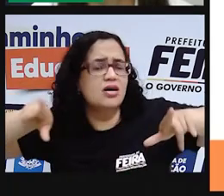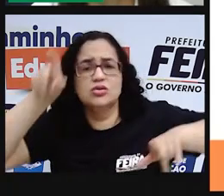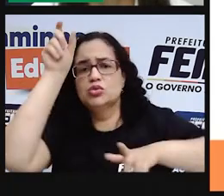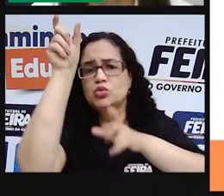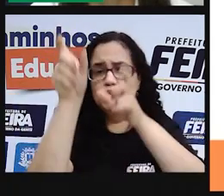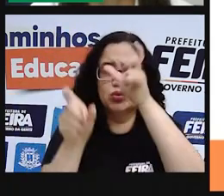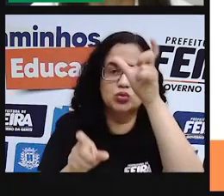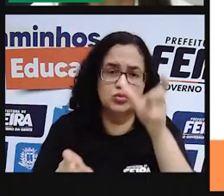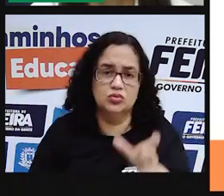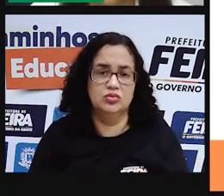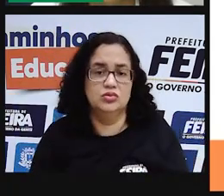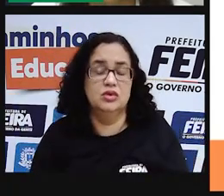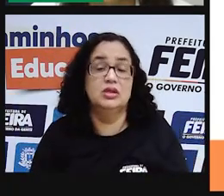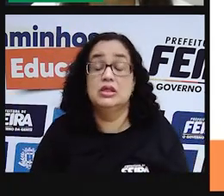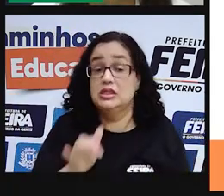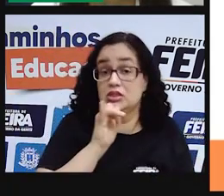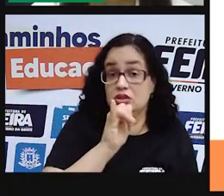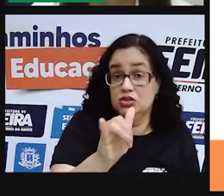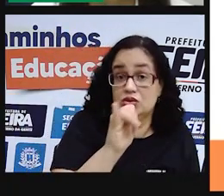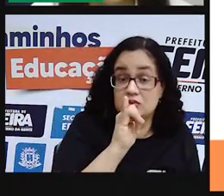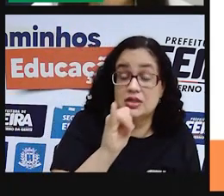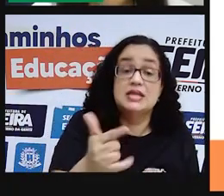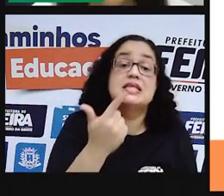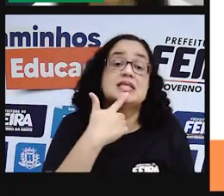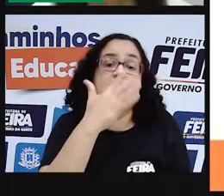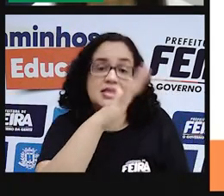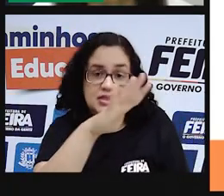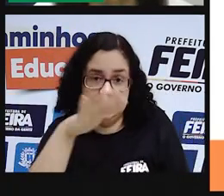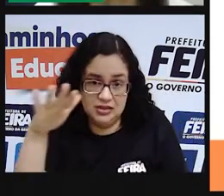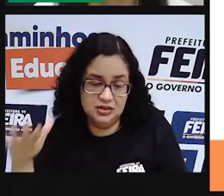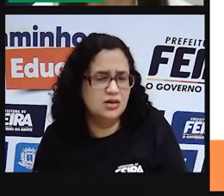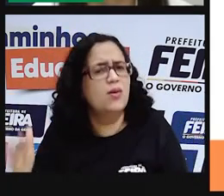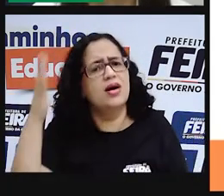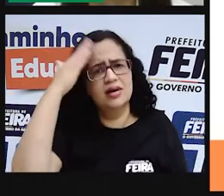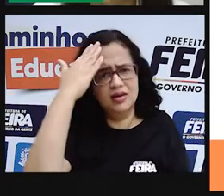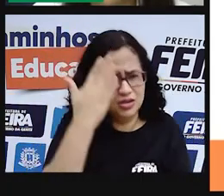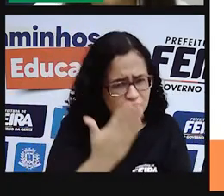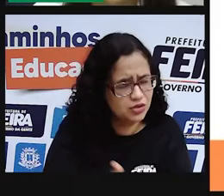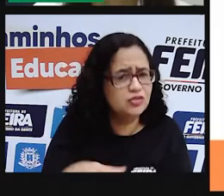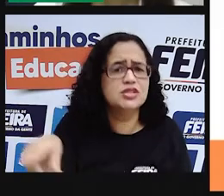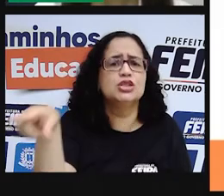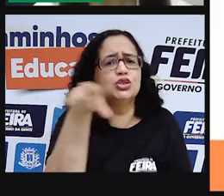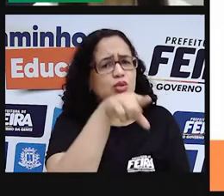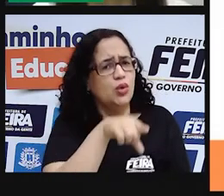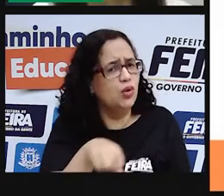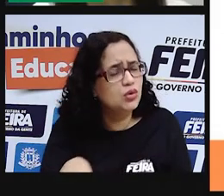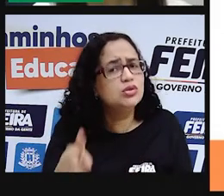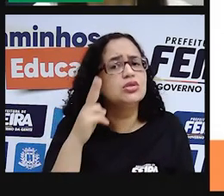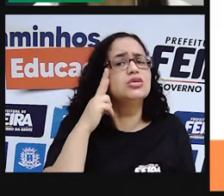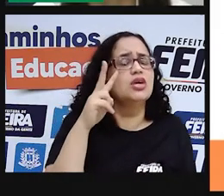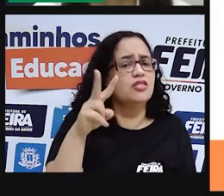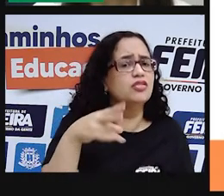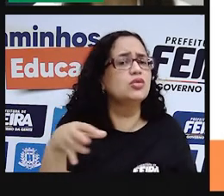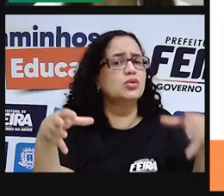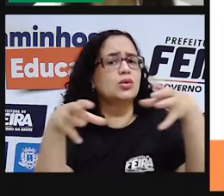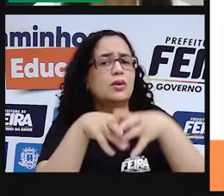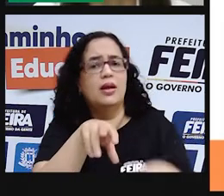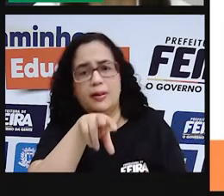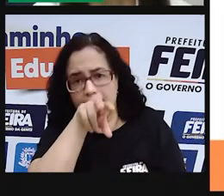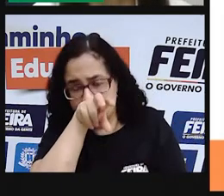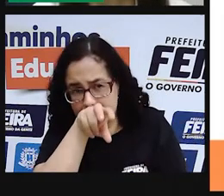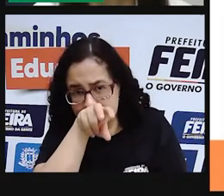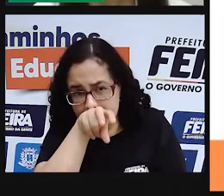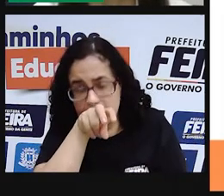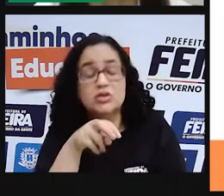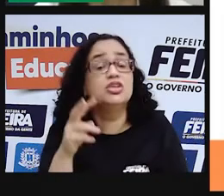algo muito divulgado entre as crianças. Eu acredito que todos vocês já tenham ouvido falar, já tenham lido,